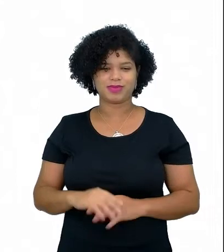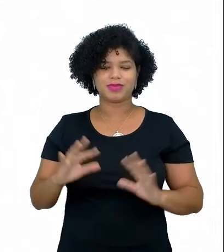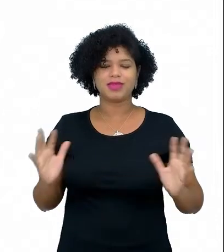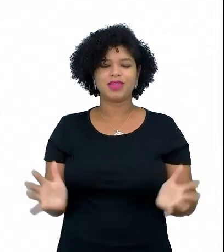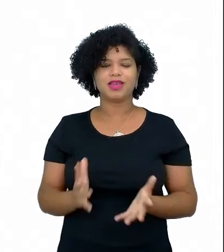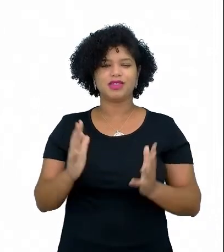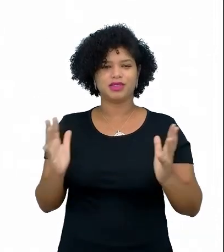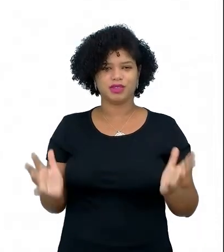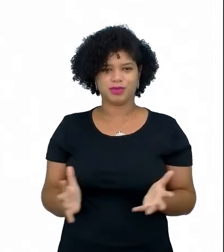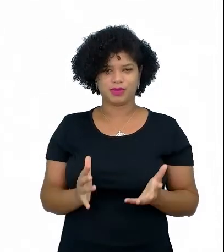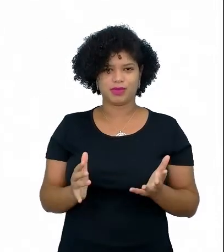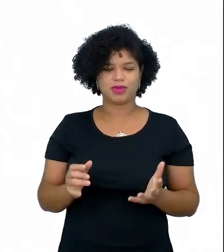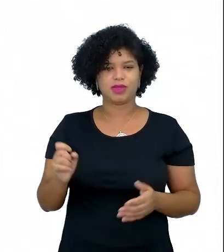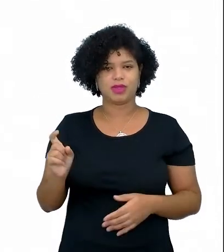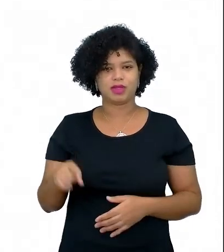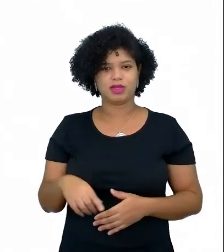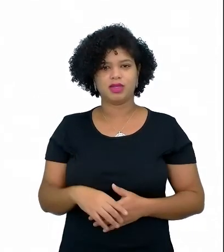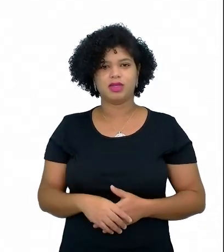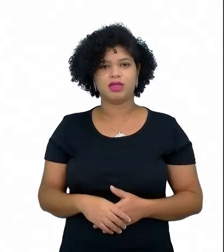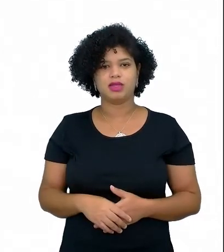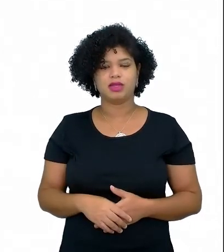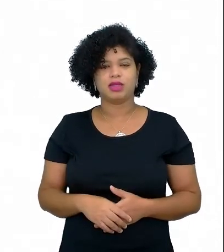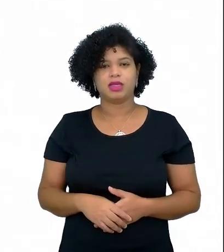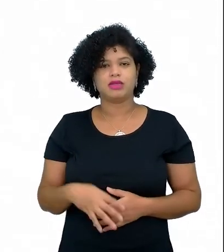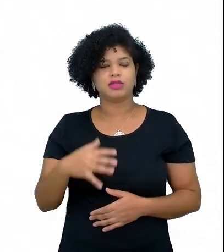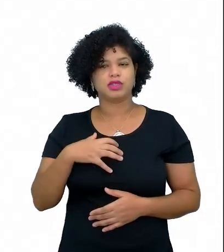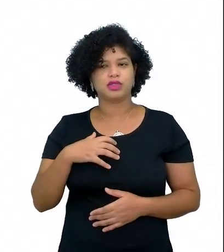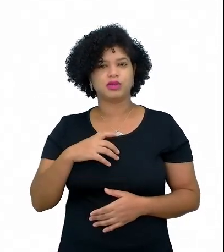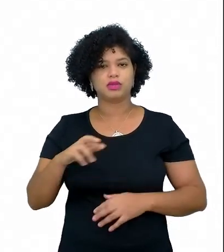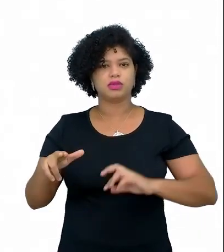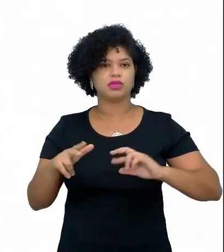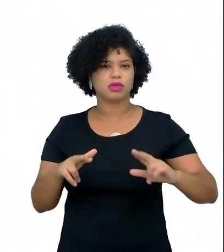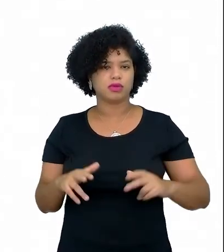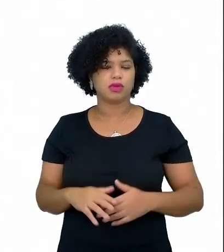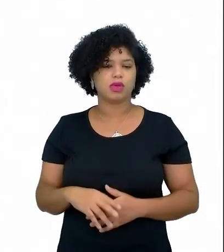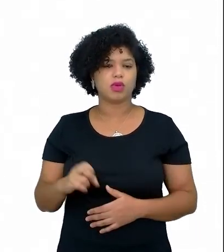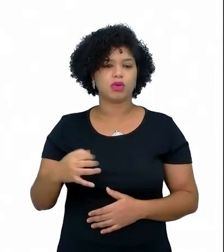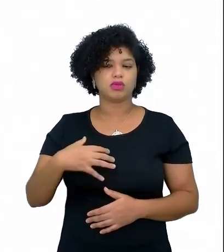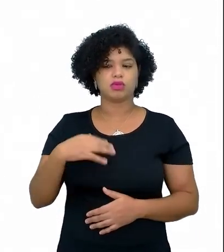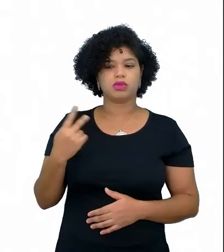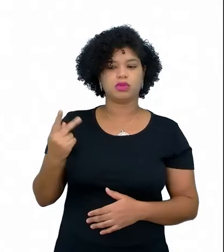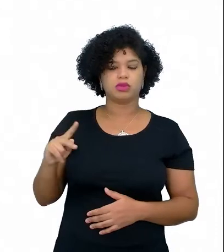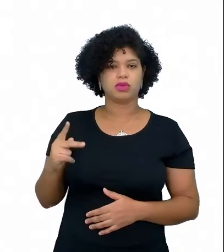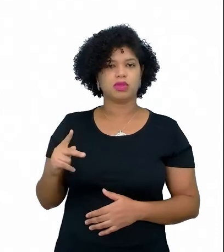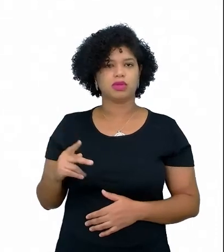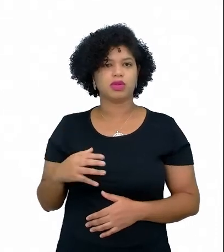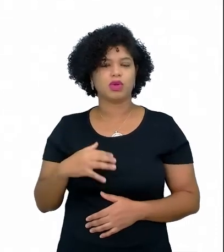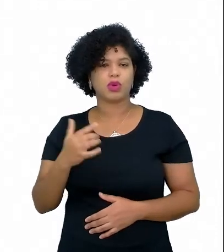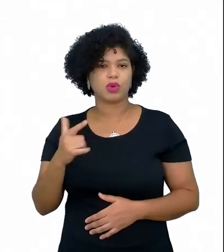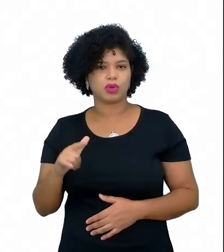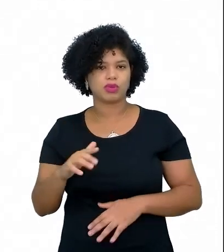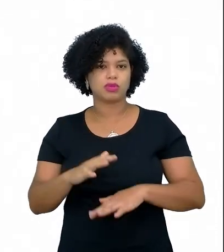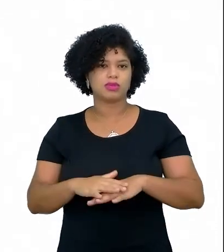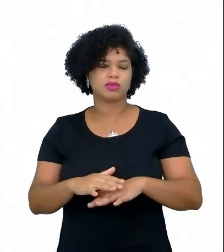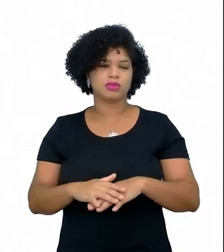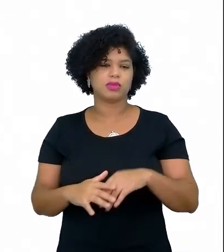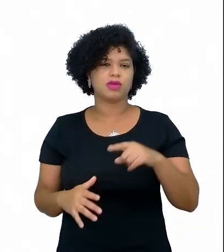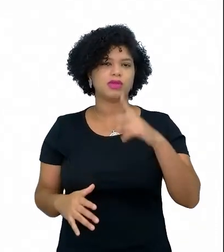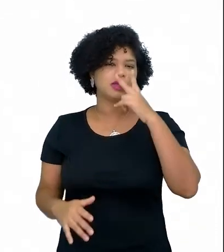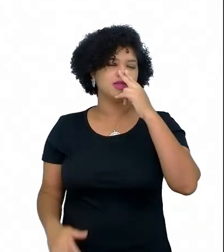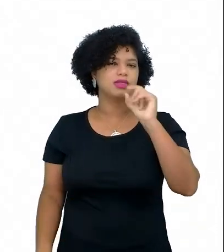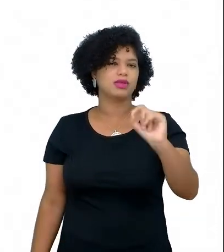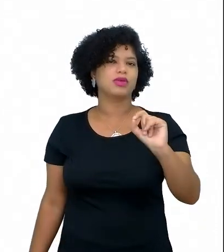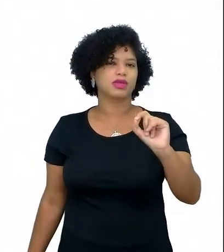estimulo para ele fazer a resolução? Olha, tenta de uma forma diferente, tenta de um jeito seu, vamos tentar de uma outra forma, vê se dá conta. O que você